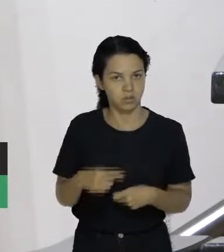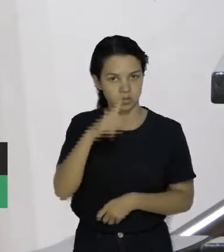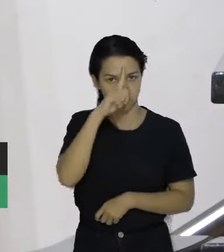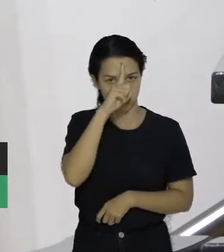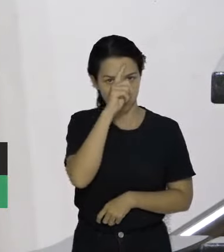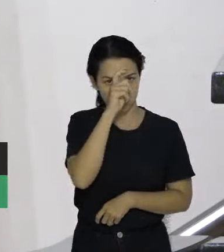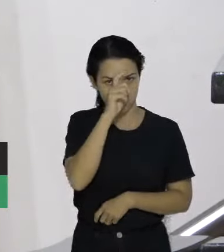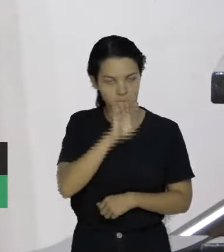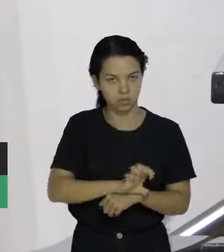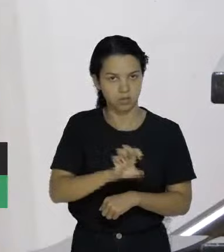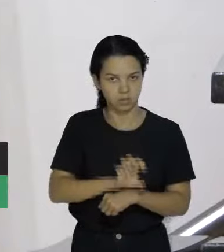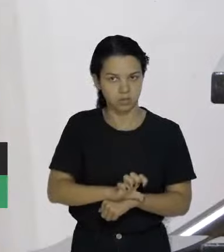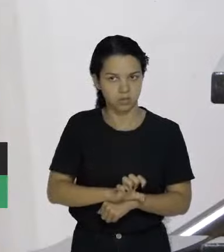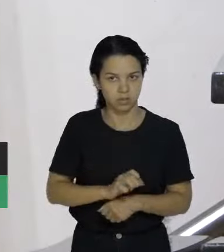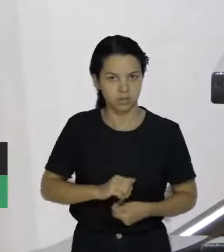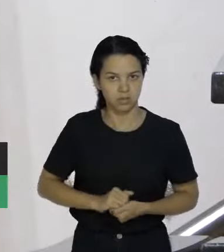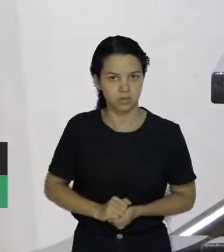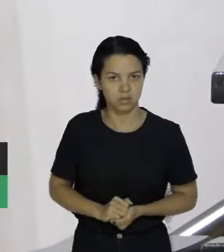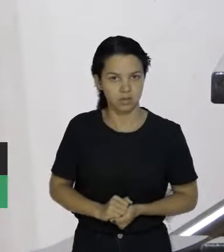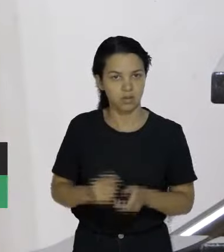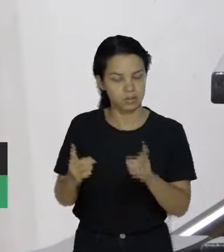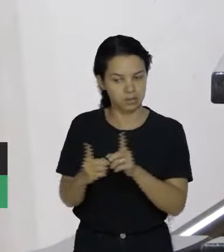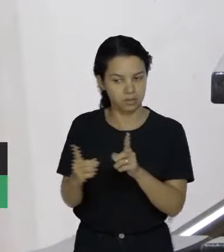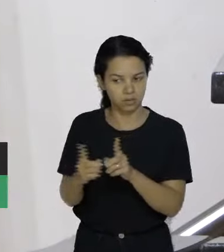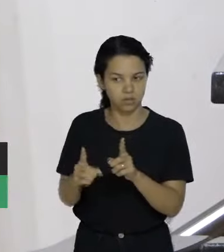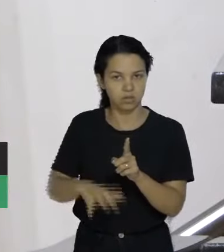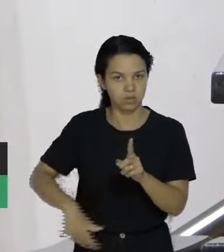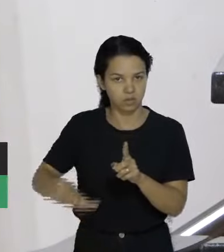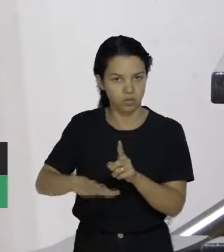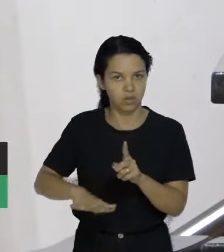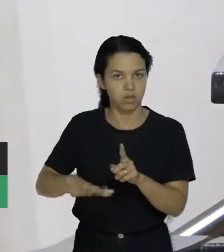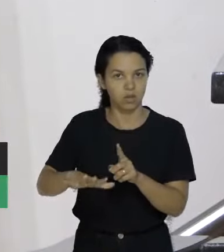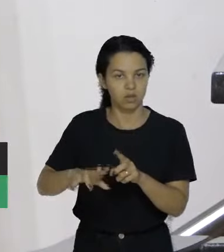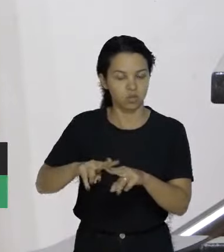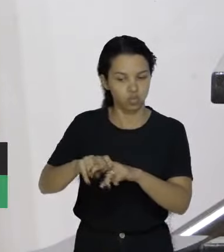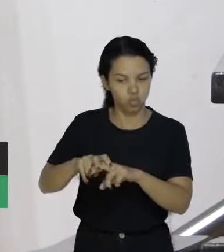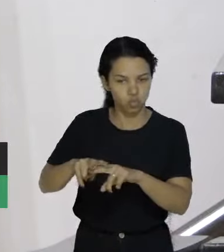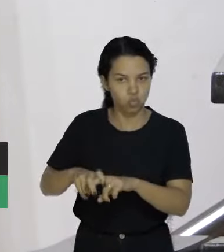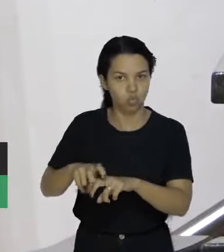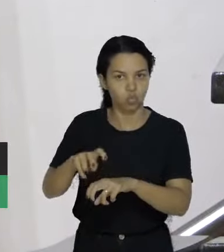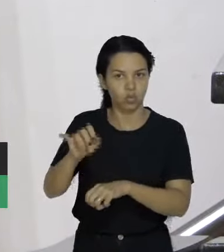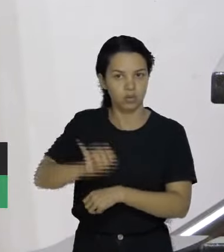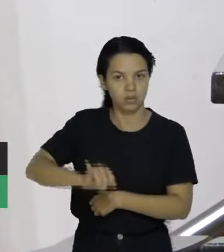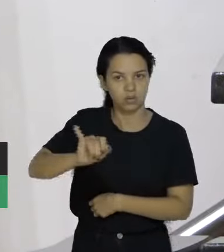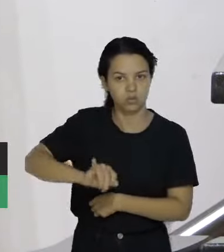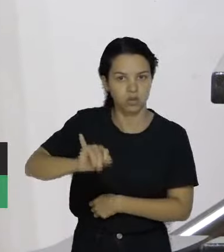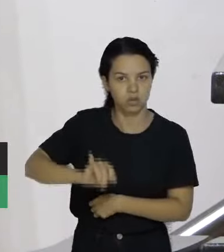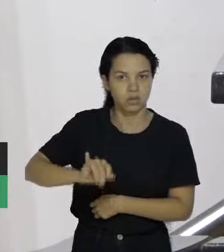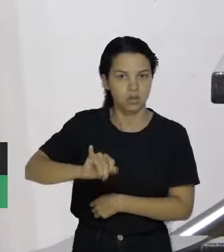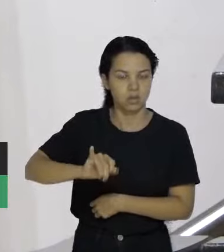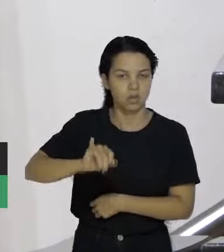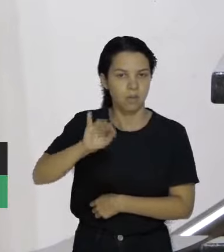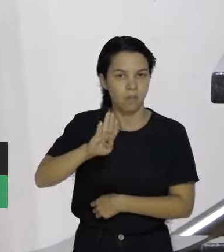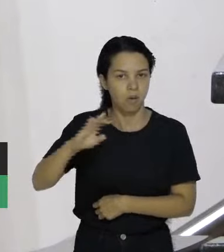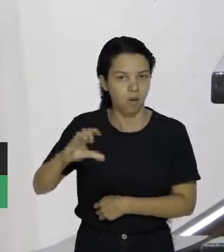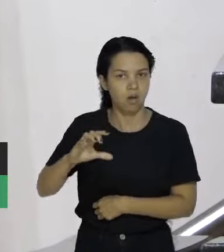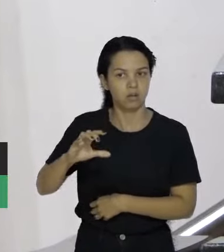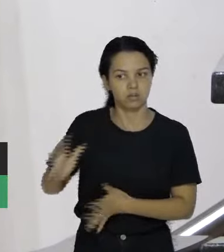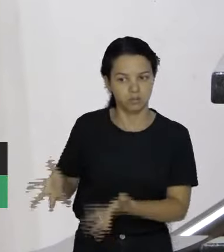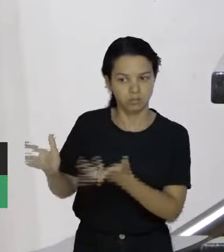fazendo que as pessoas sejam atendidas na nossa região lá em Tijucas lá em Itajaí Balneário incentivando E ajudando aqueles hospitais